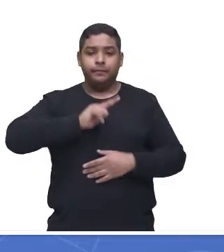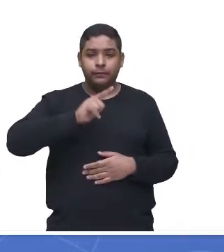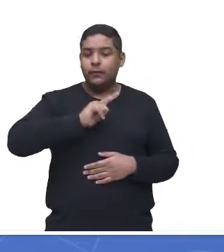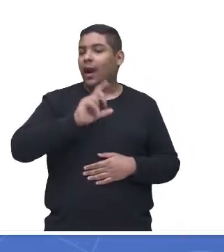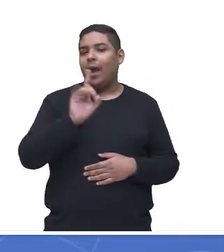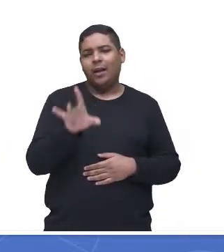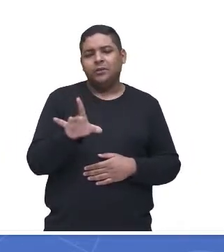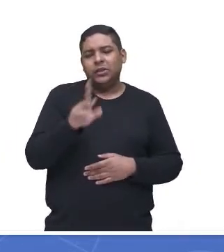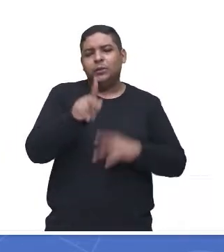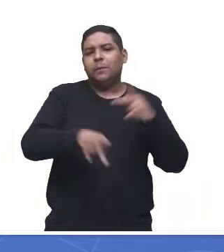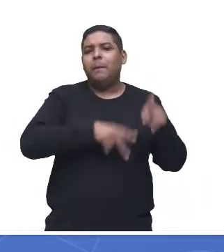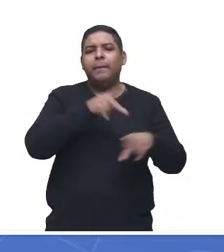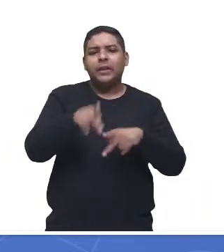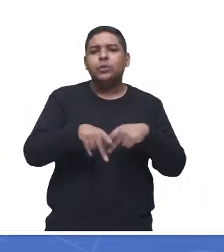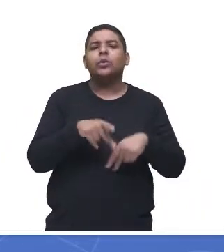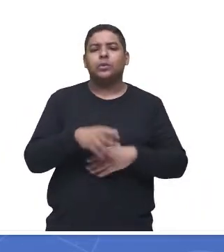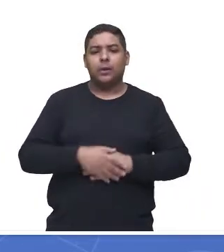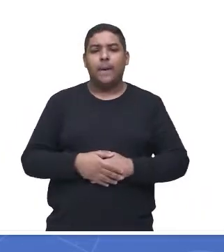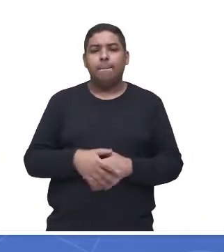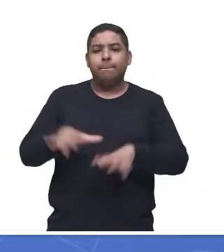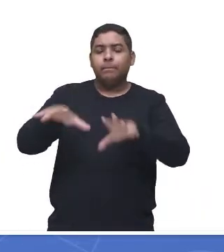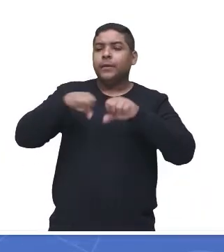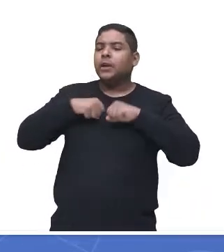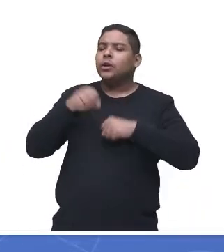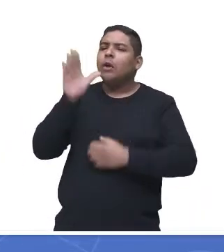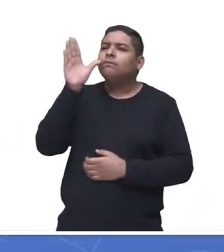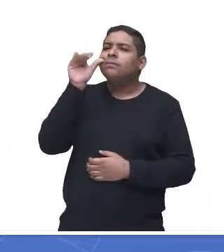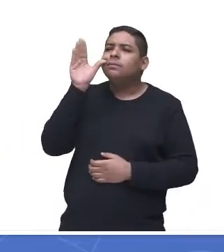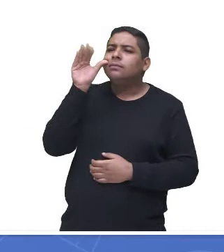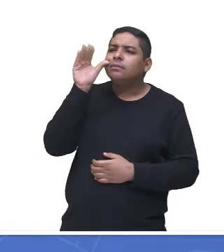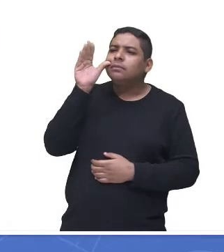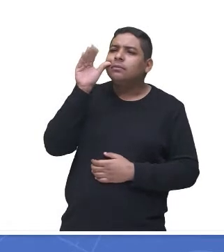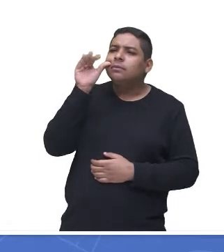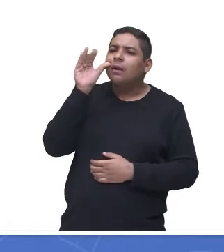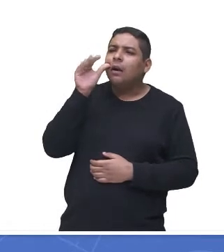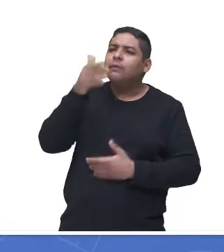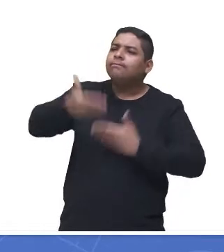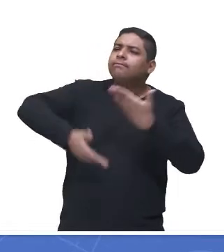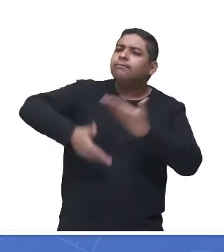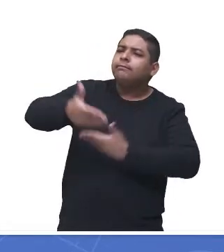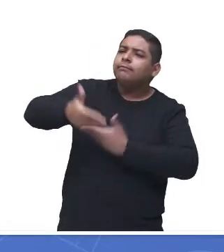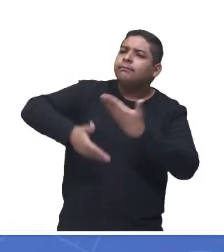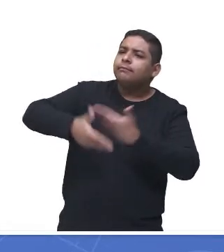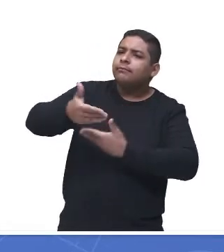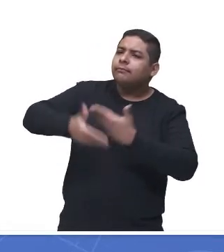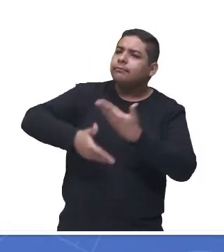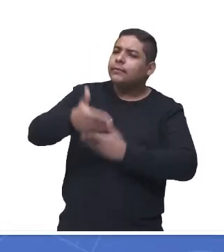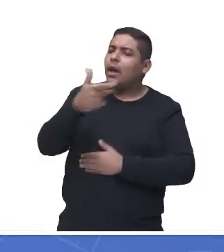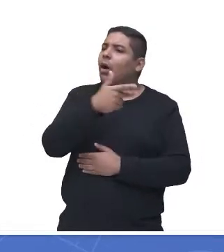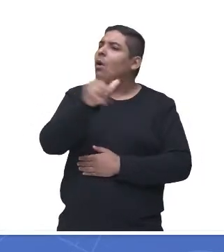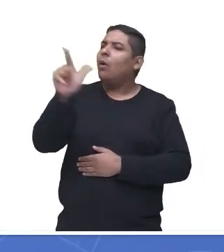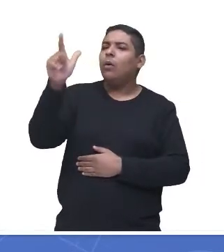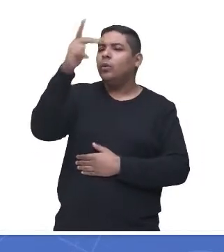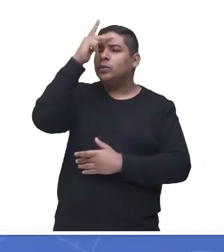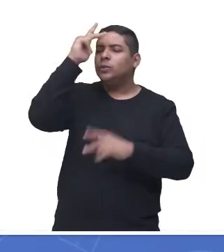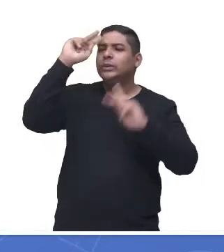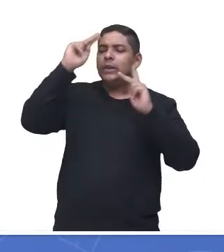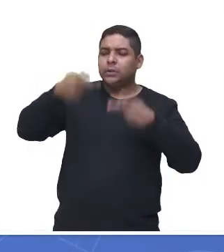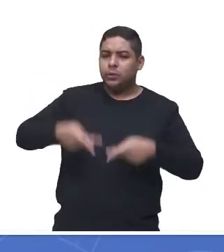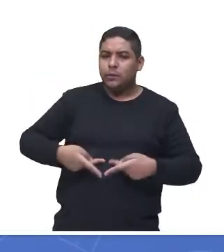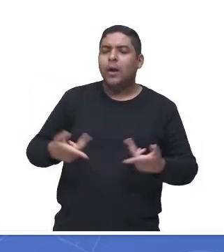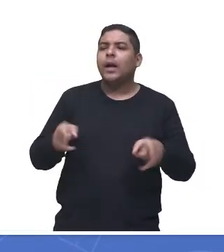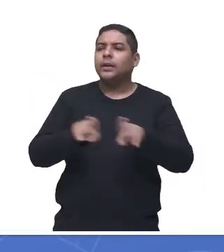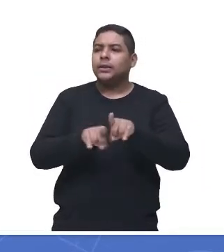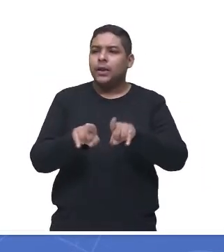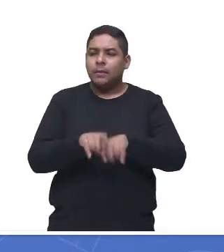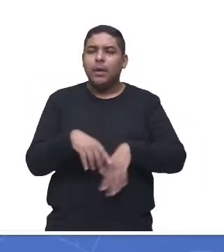popular, que é adquirido através da observação, da interação com os outros seres humanos, da